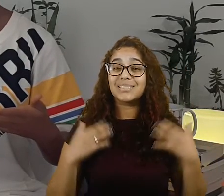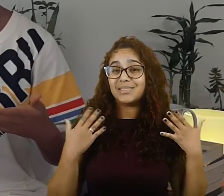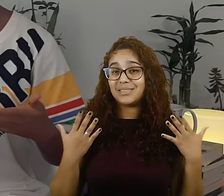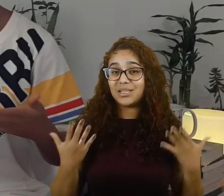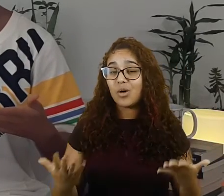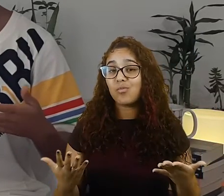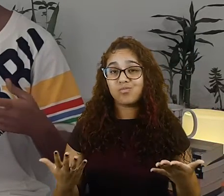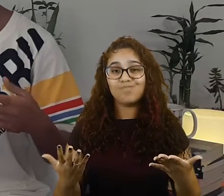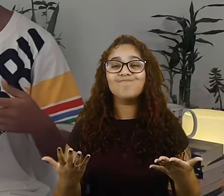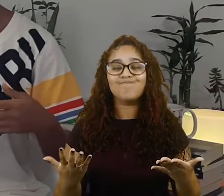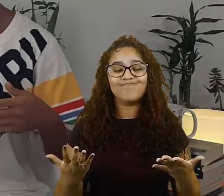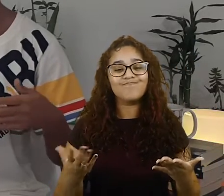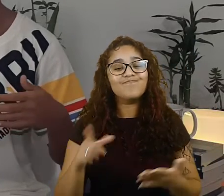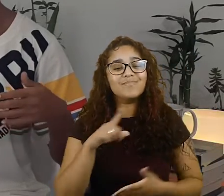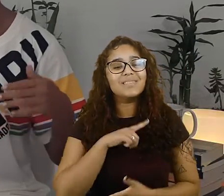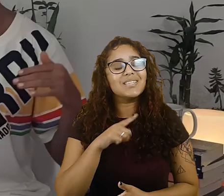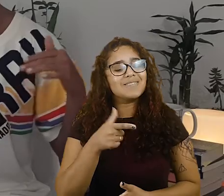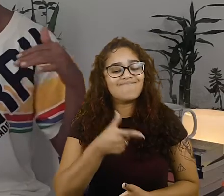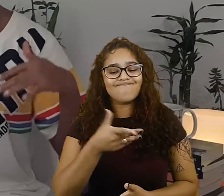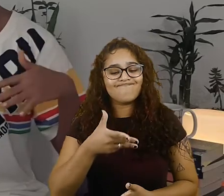Então, ter